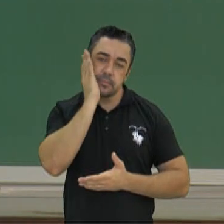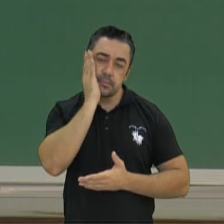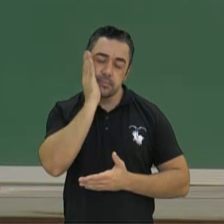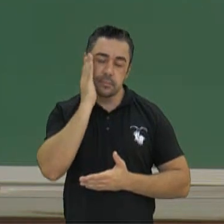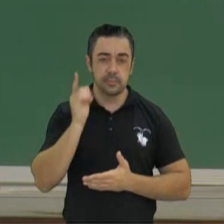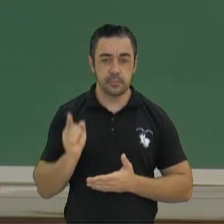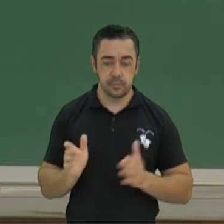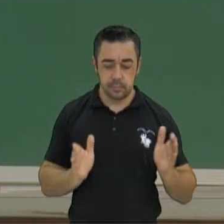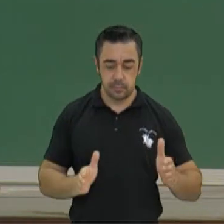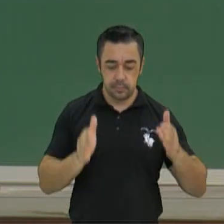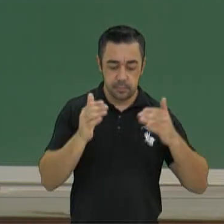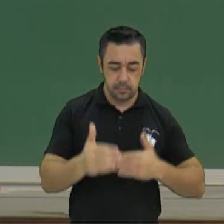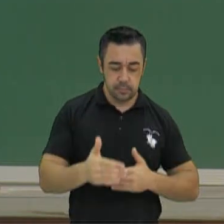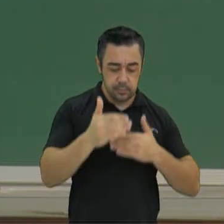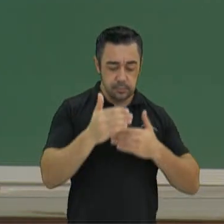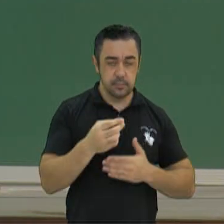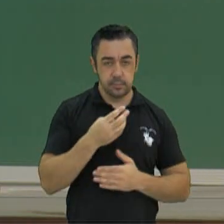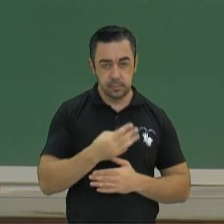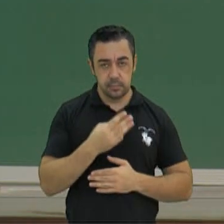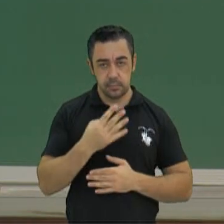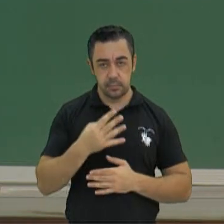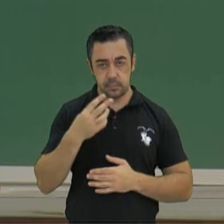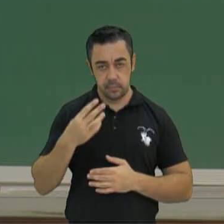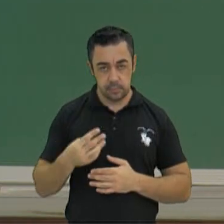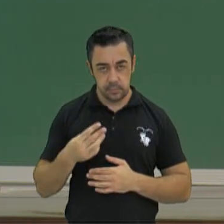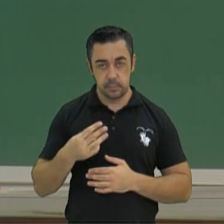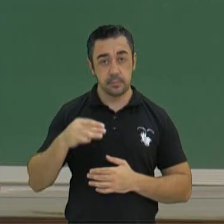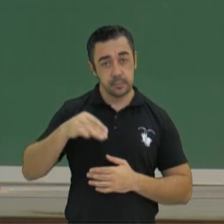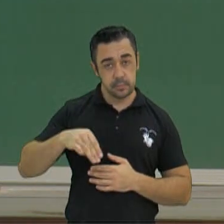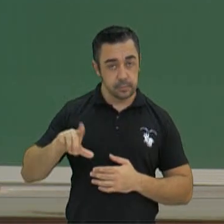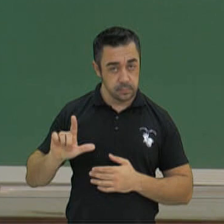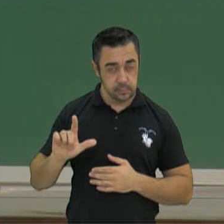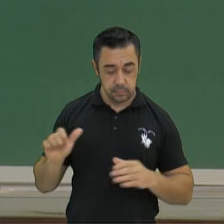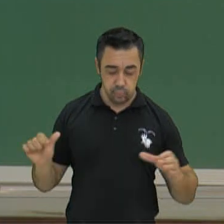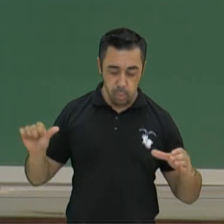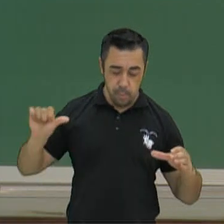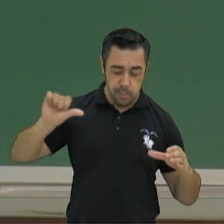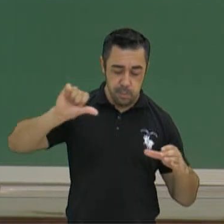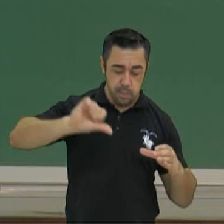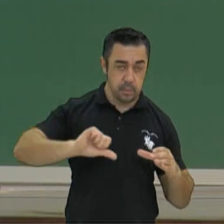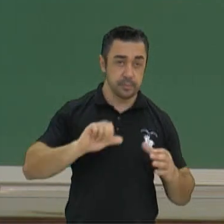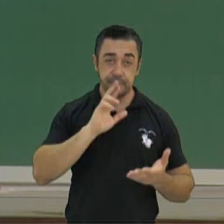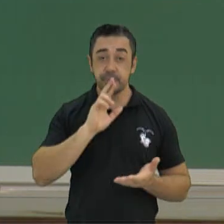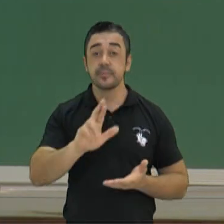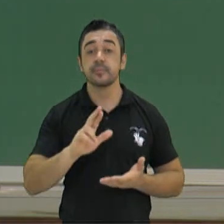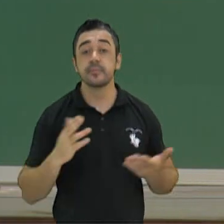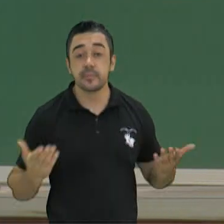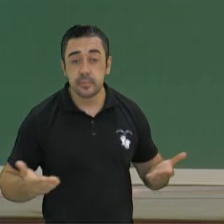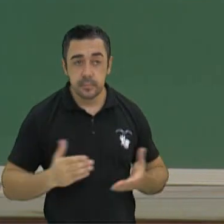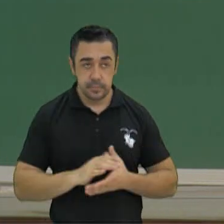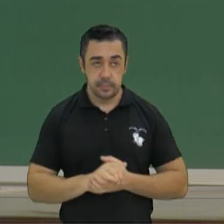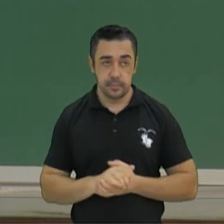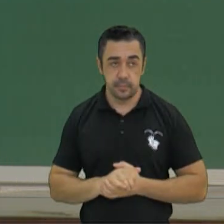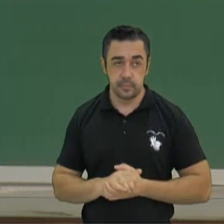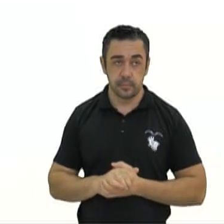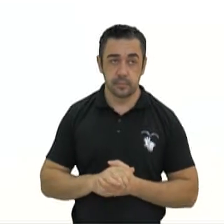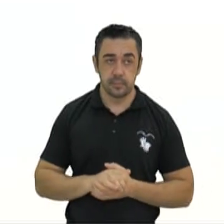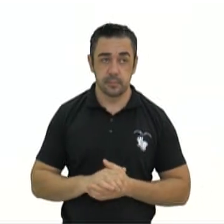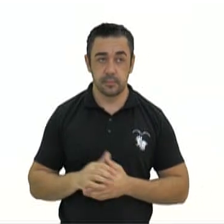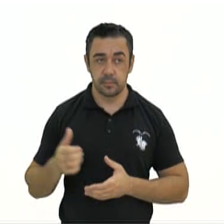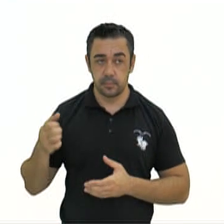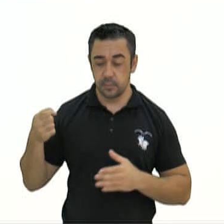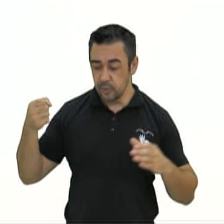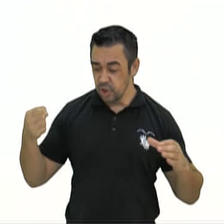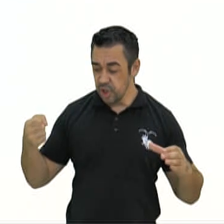da caixa é de 343 mililitros, certo? Então, vamos responder isso aqui? Então, a